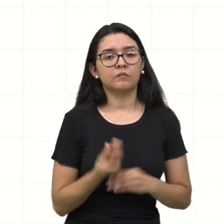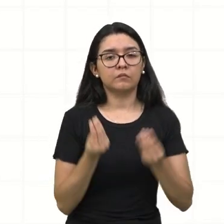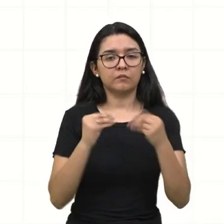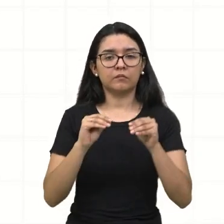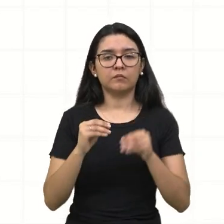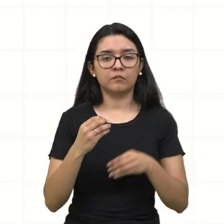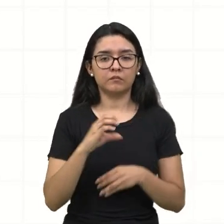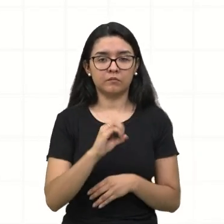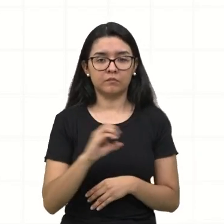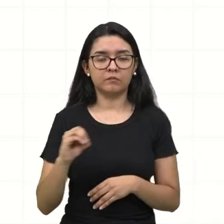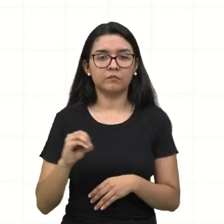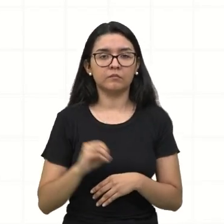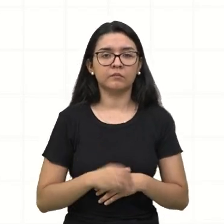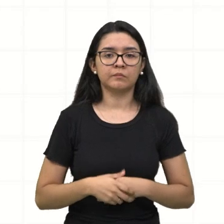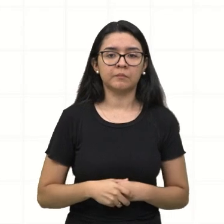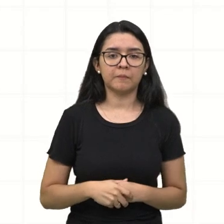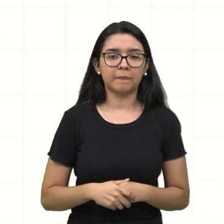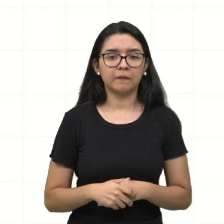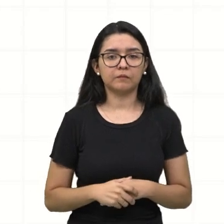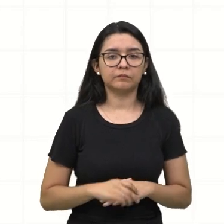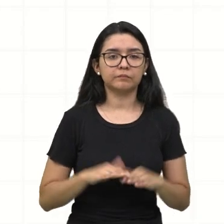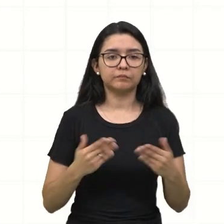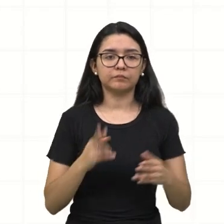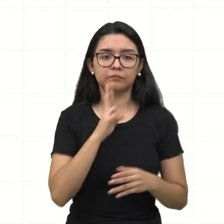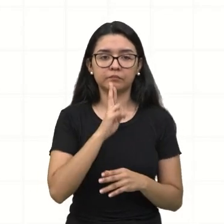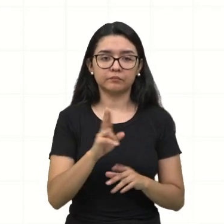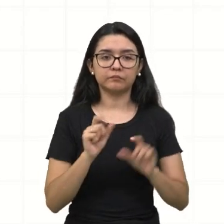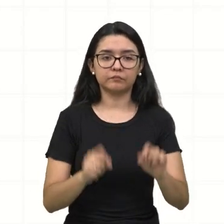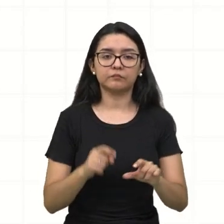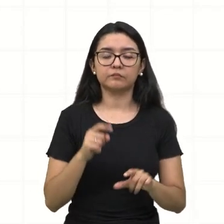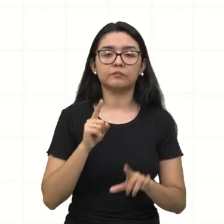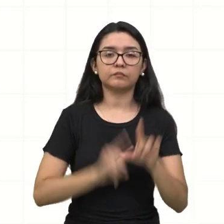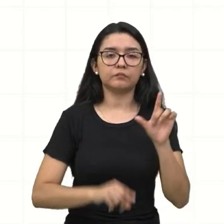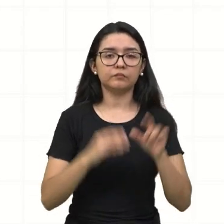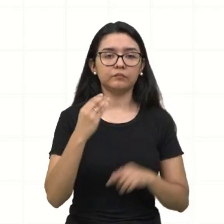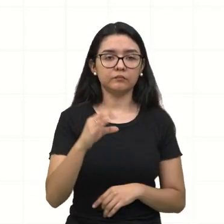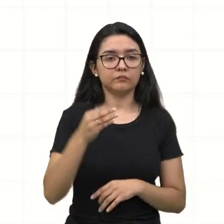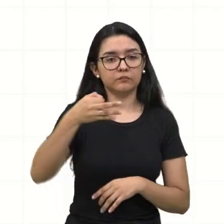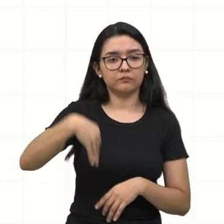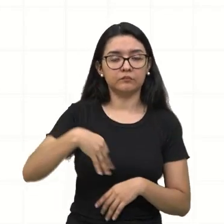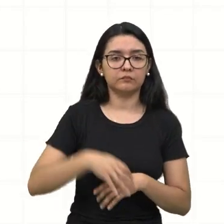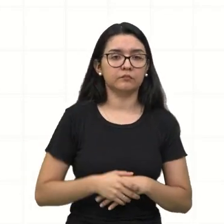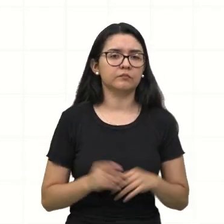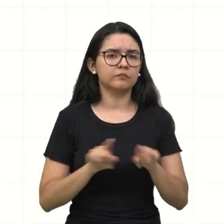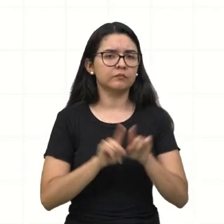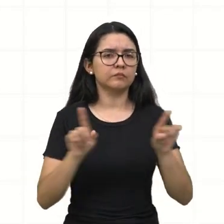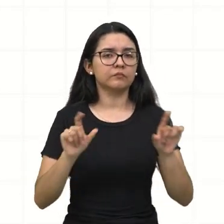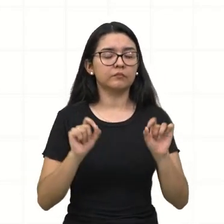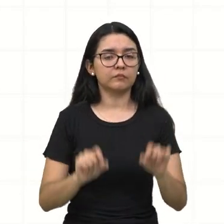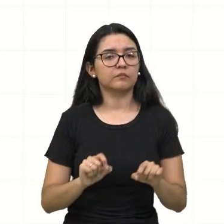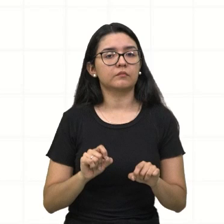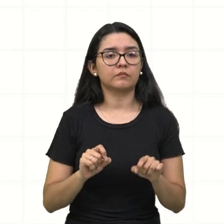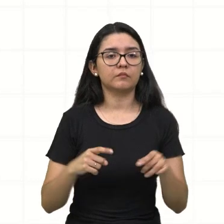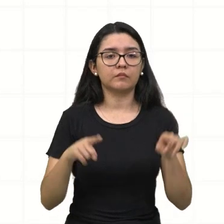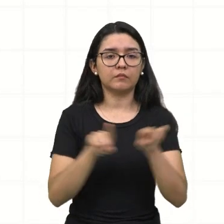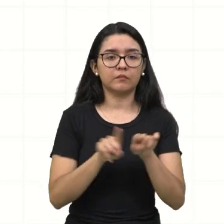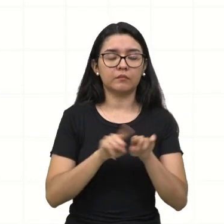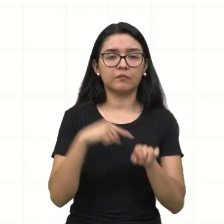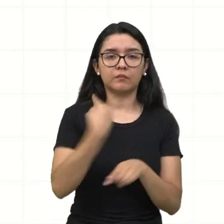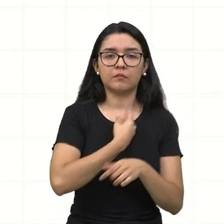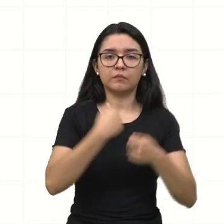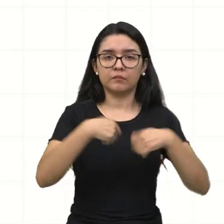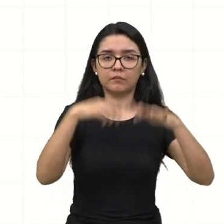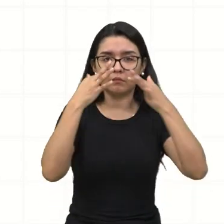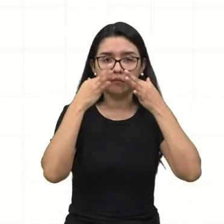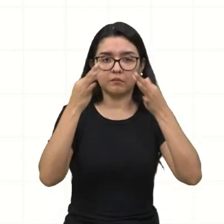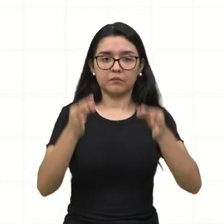1, 2. O que corresponde aqui é a letra C. Muito bem. Mas uma coisa que deve se levar em consideração aqui é